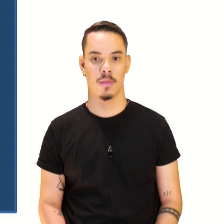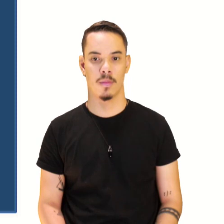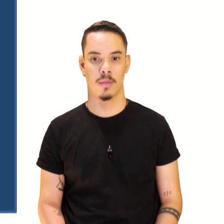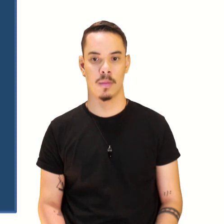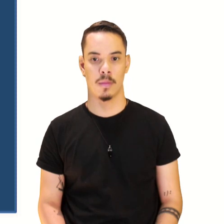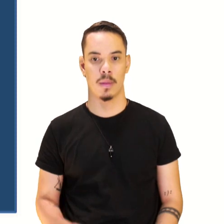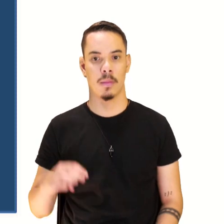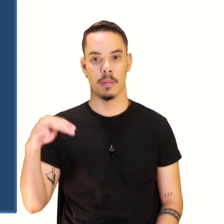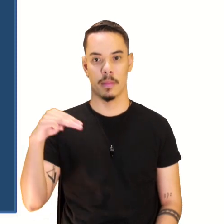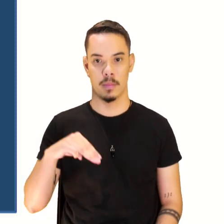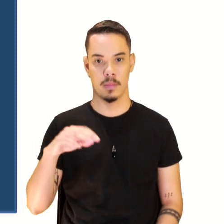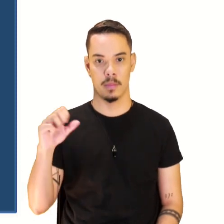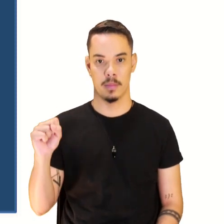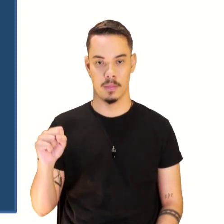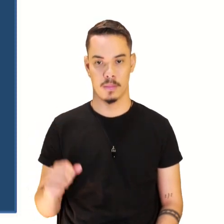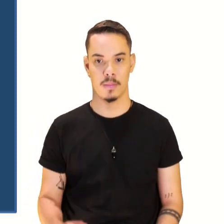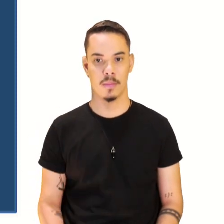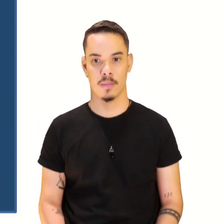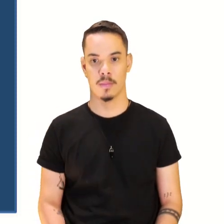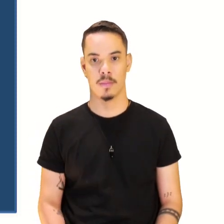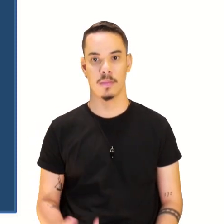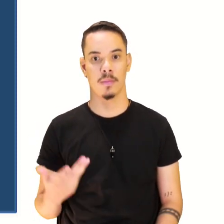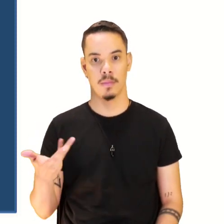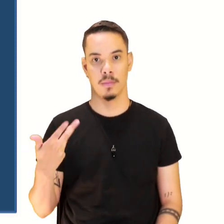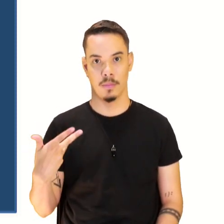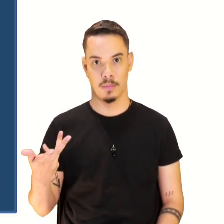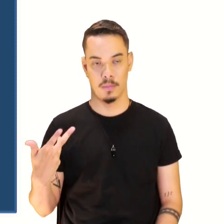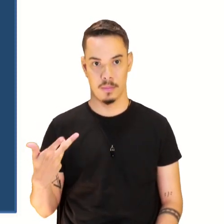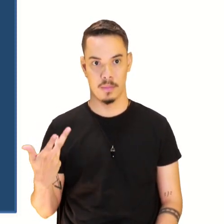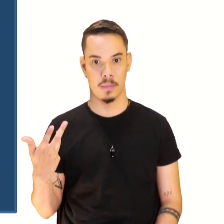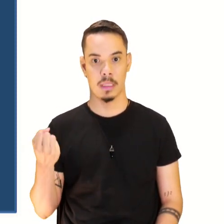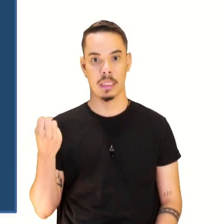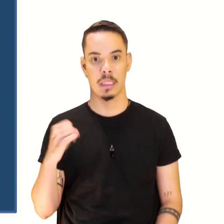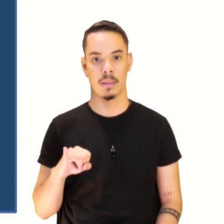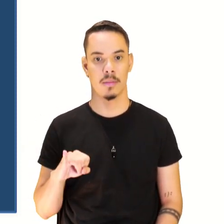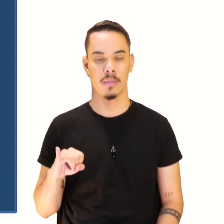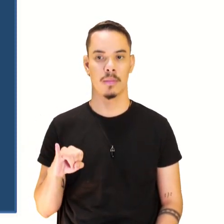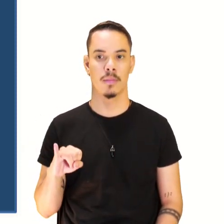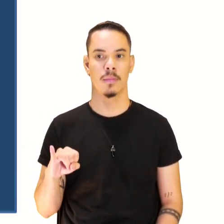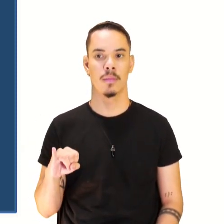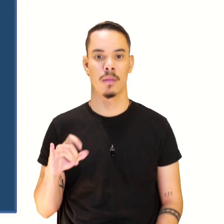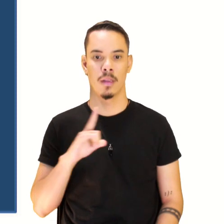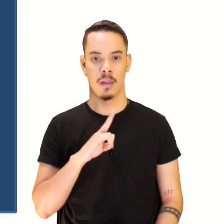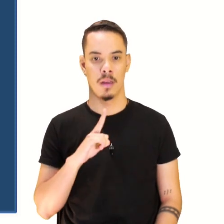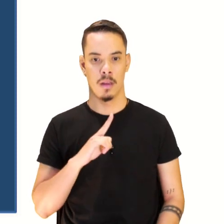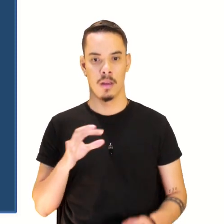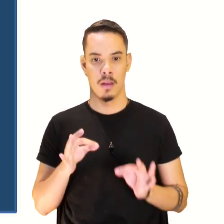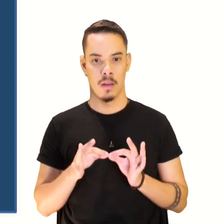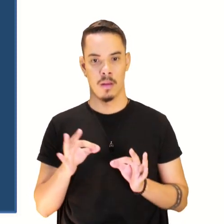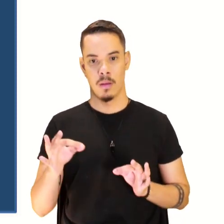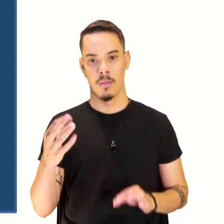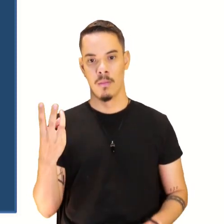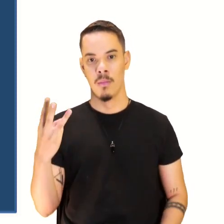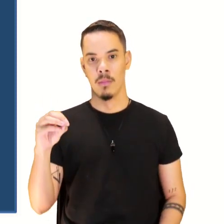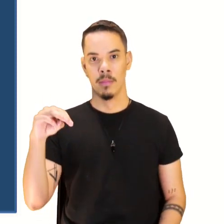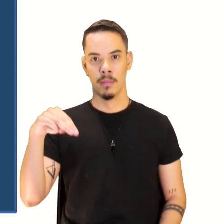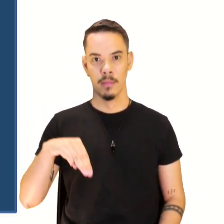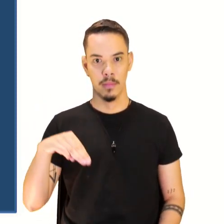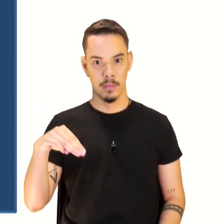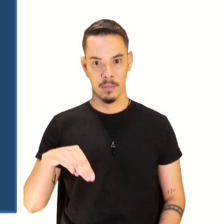a três metros por segundo que é velocidade né E se vai percorrer uma distância em 30 minutos